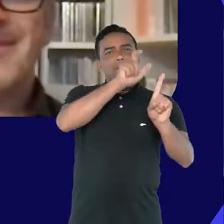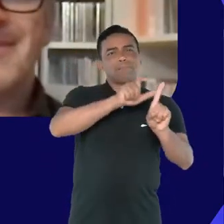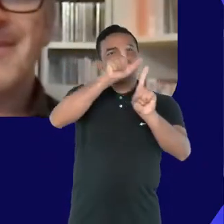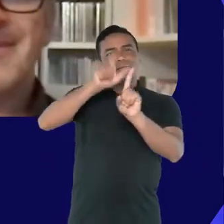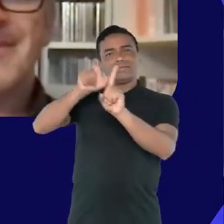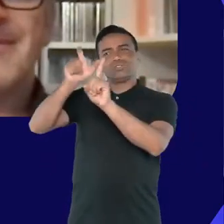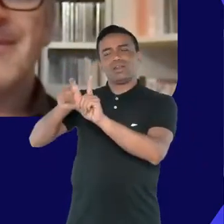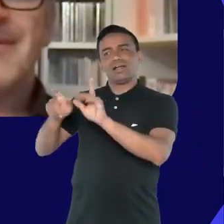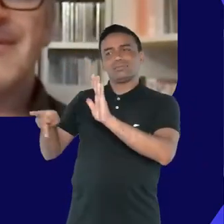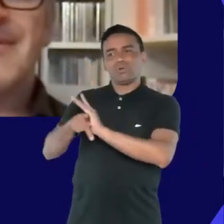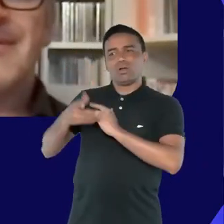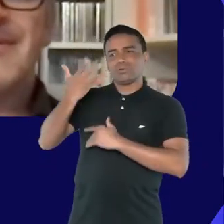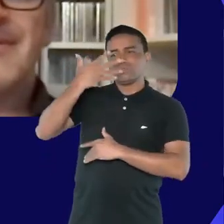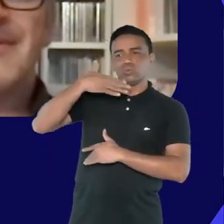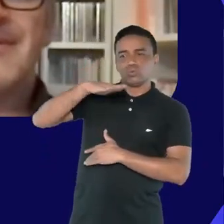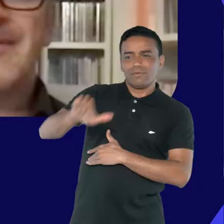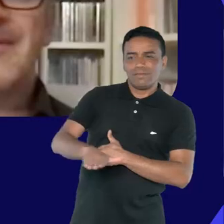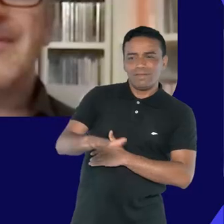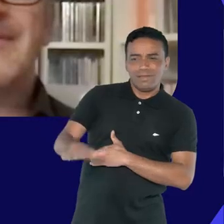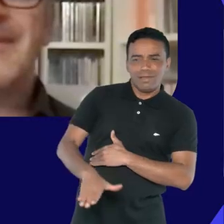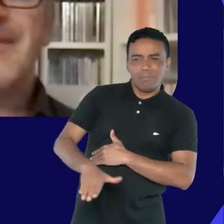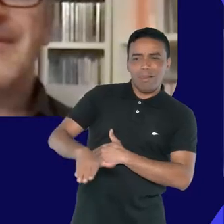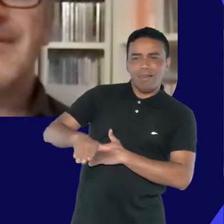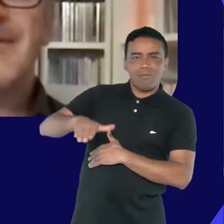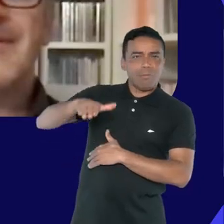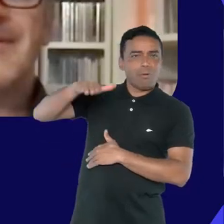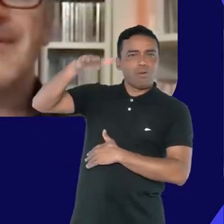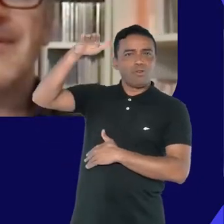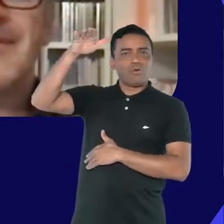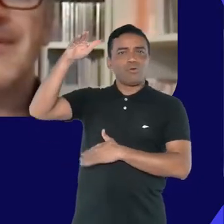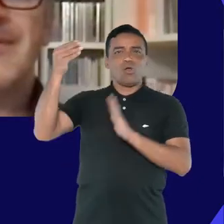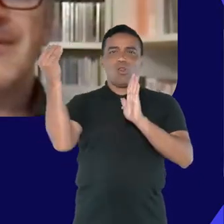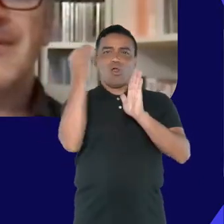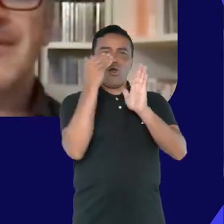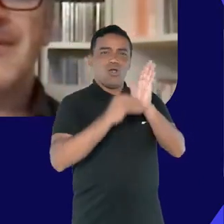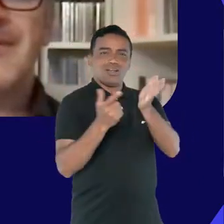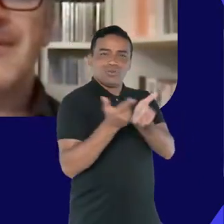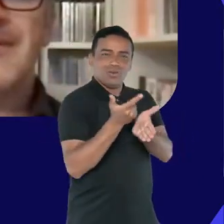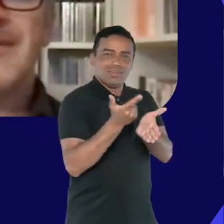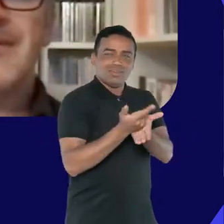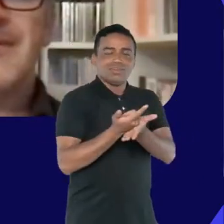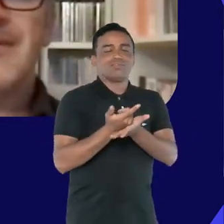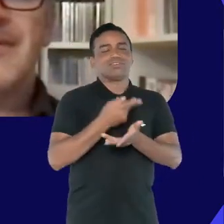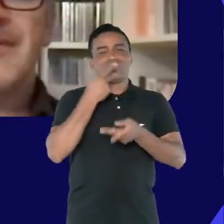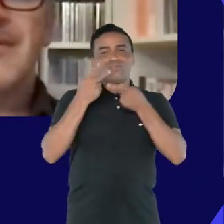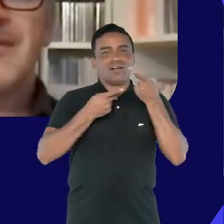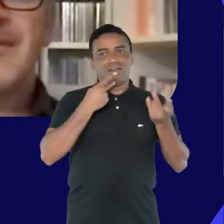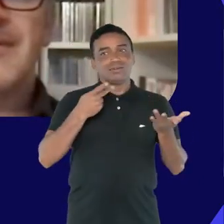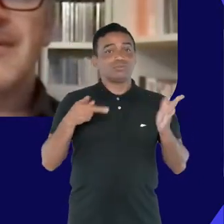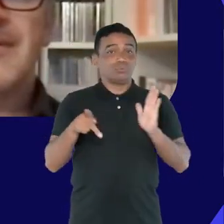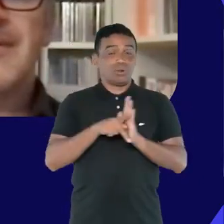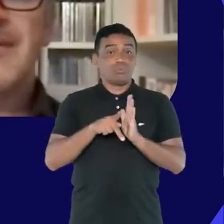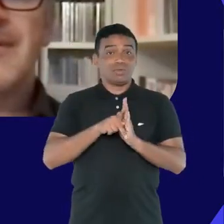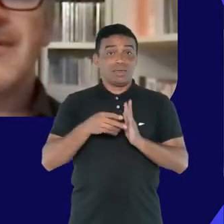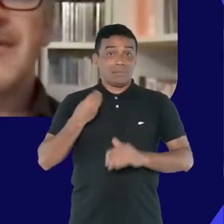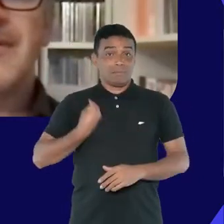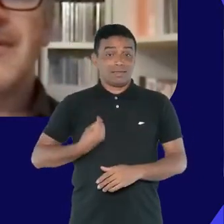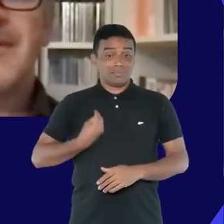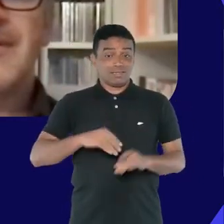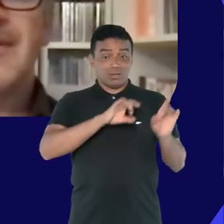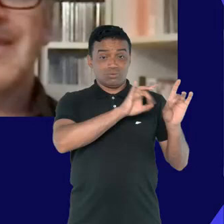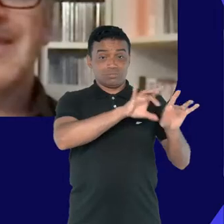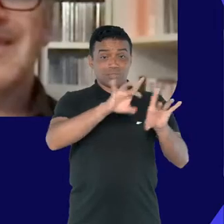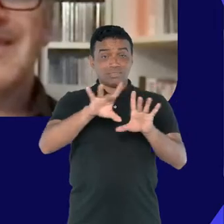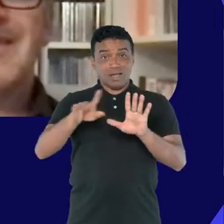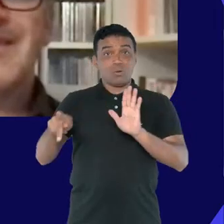né, pela sua vida desde garoto, né, e a gente está dizendo de participações